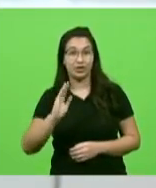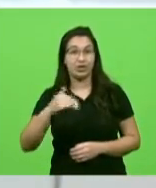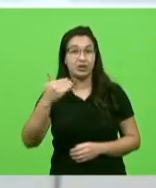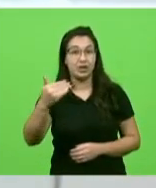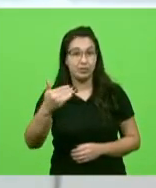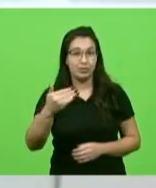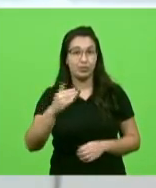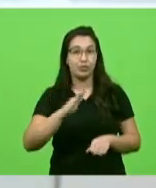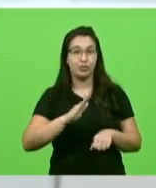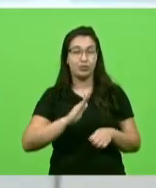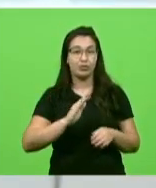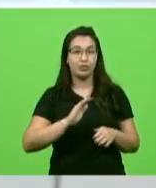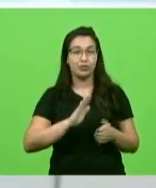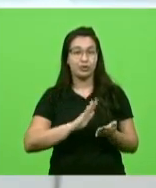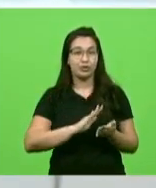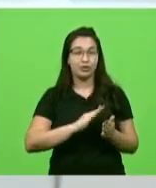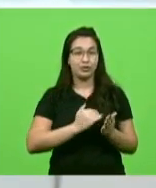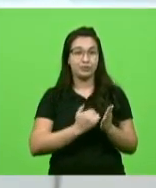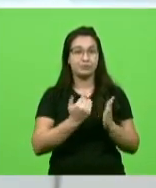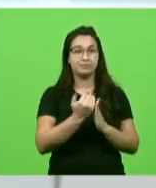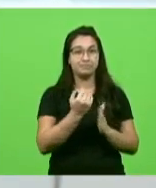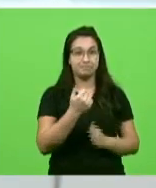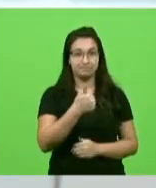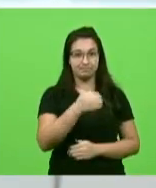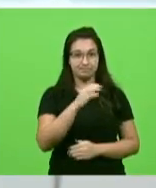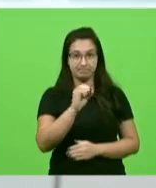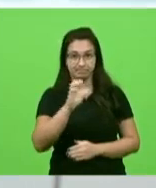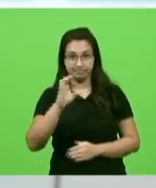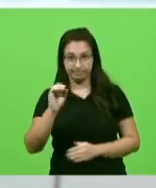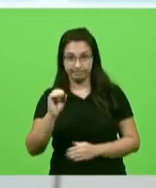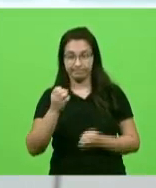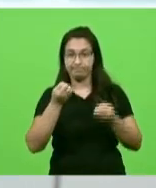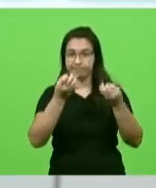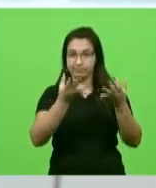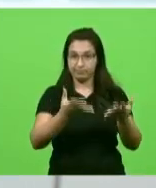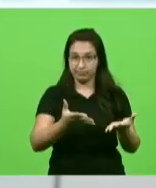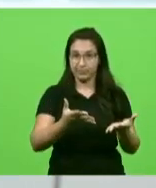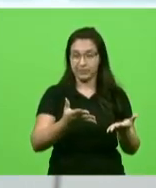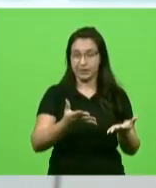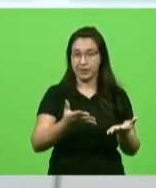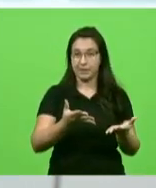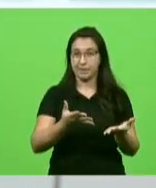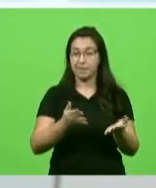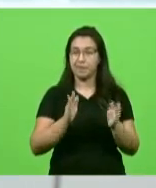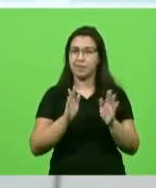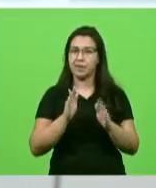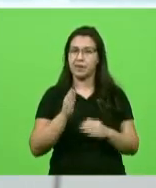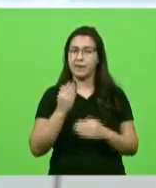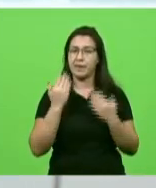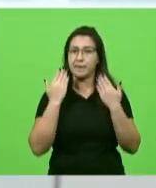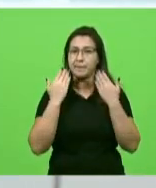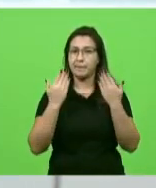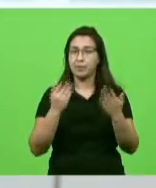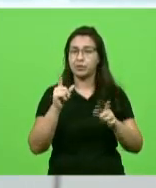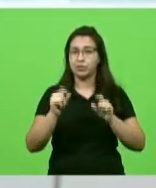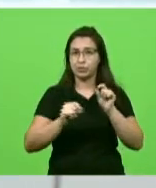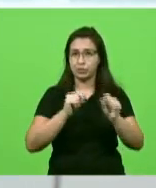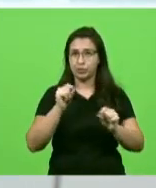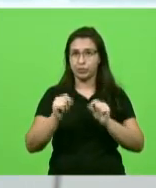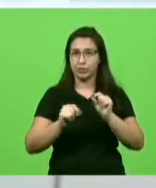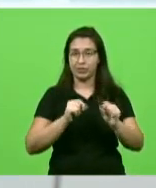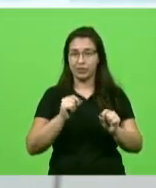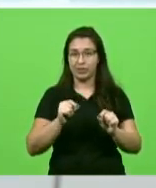entregues no dia trinta de Abril ou seja ao que tudo indica não era